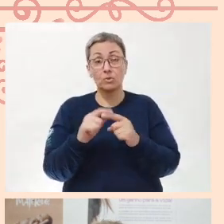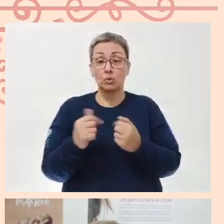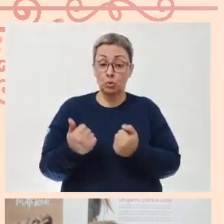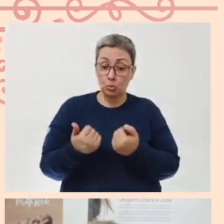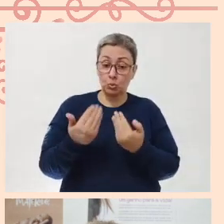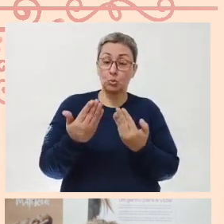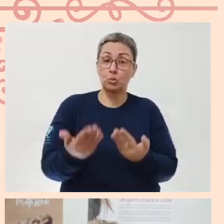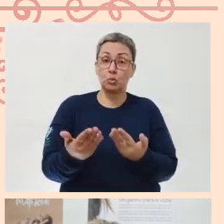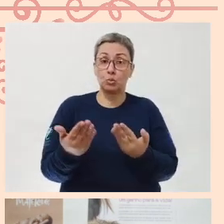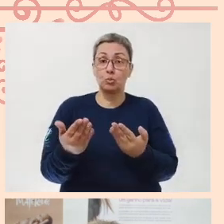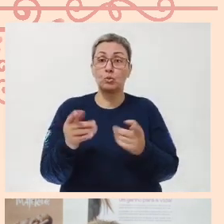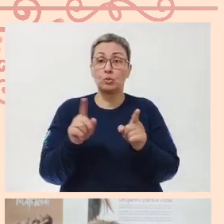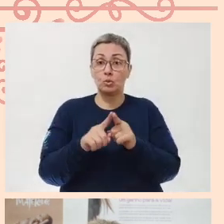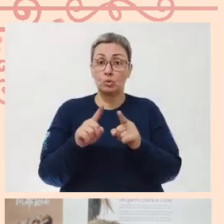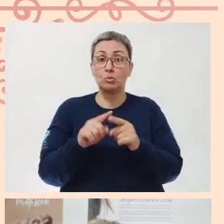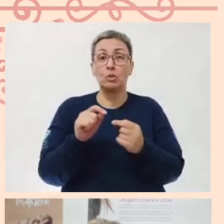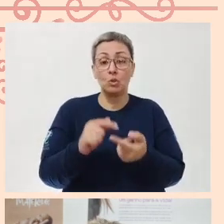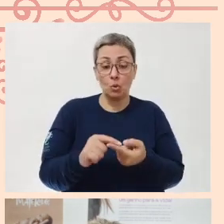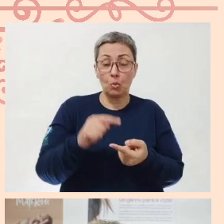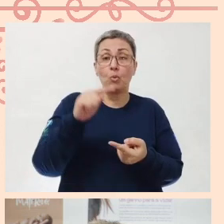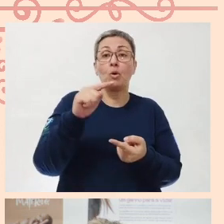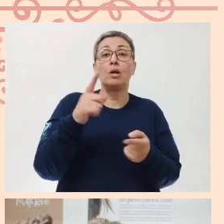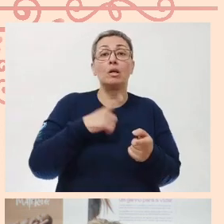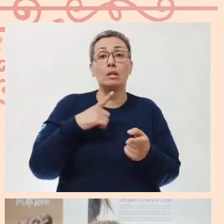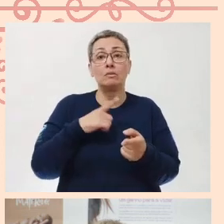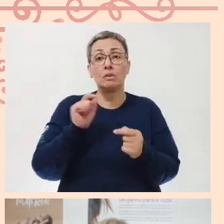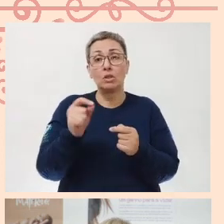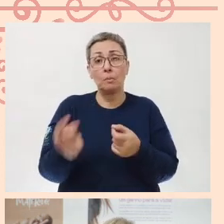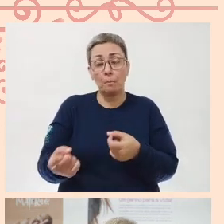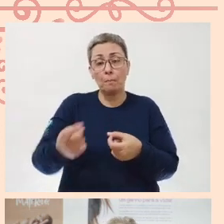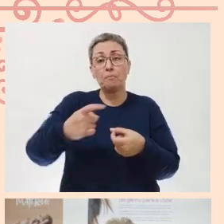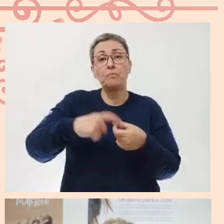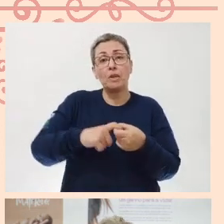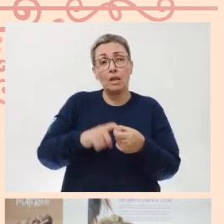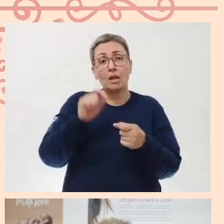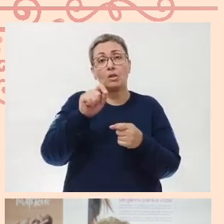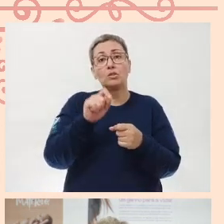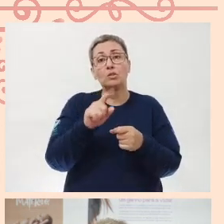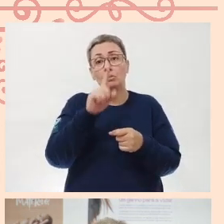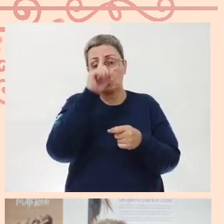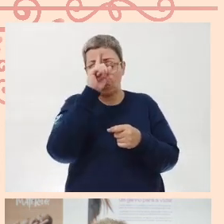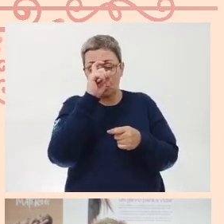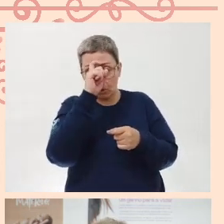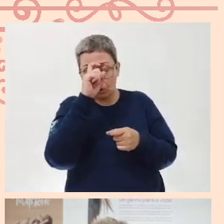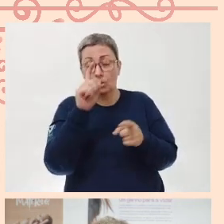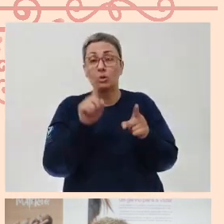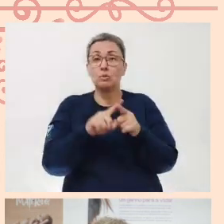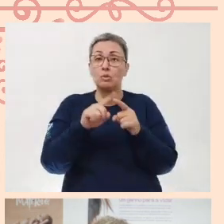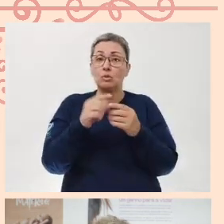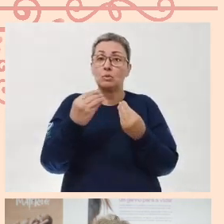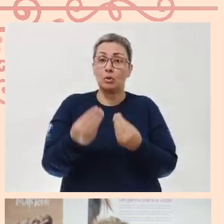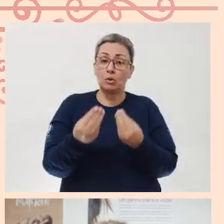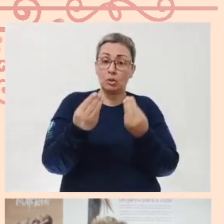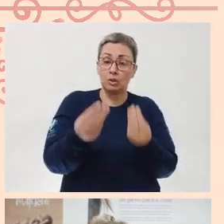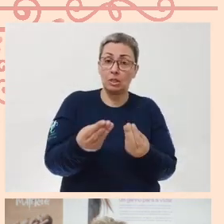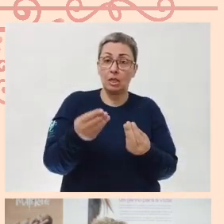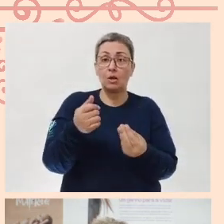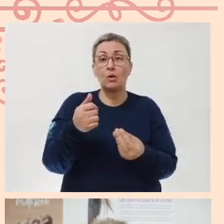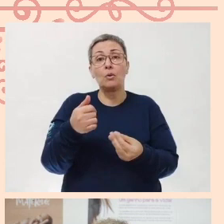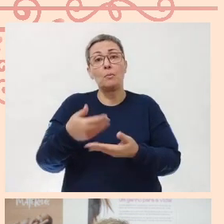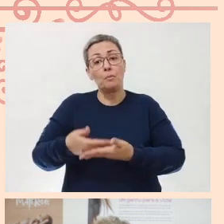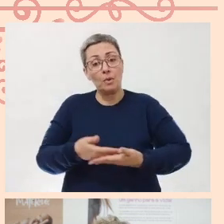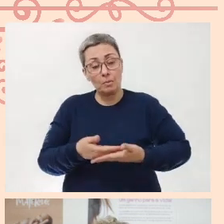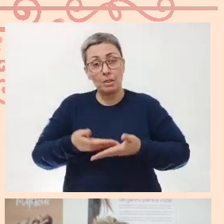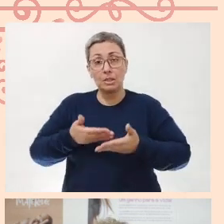então doar esses volumes que são devolvidos para as maternidades e dispensados